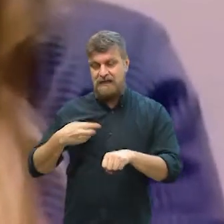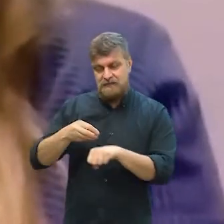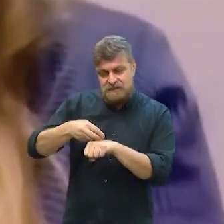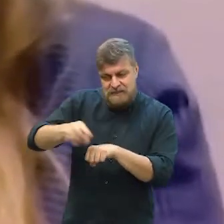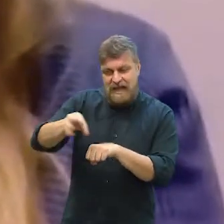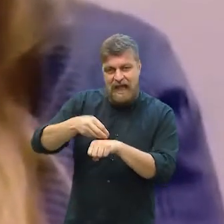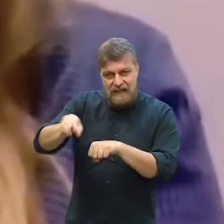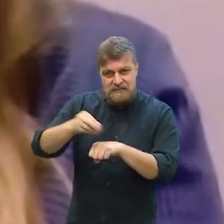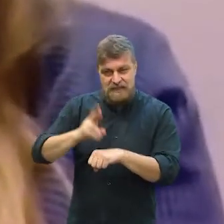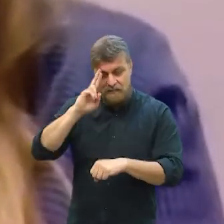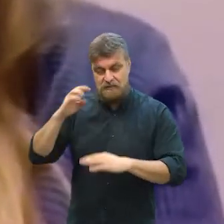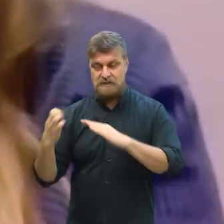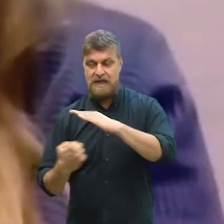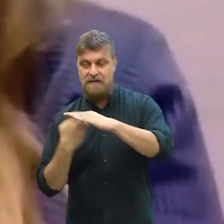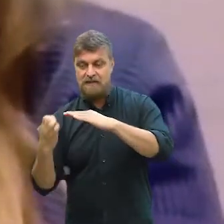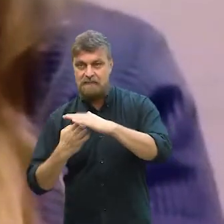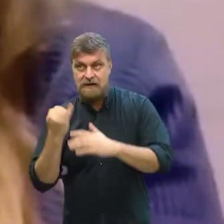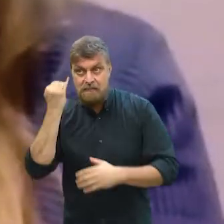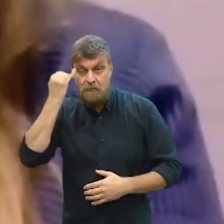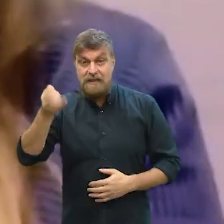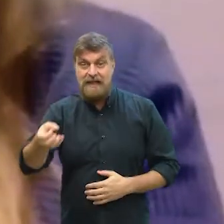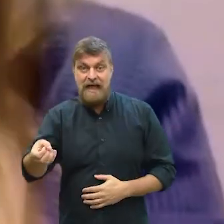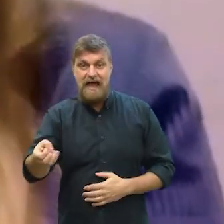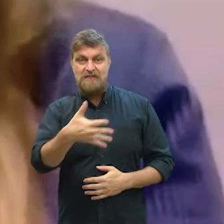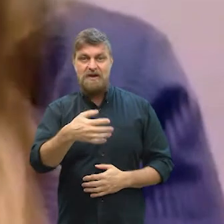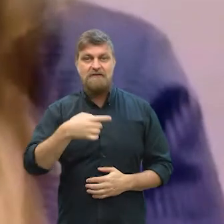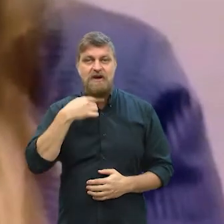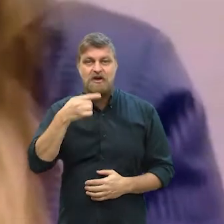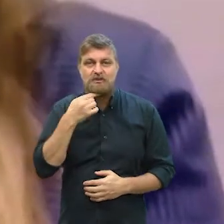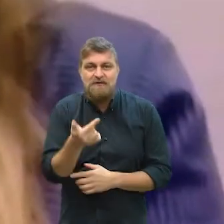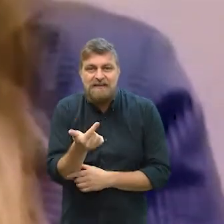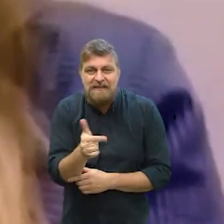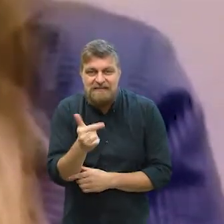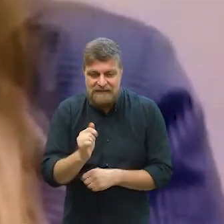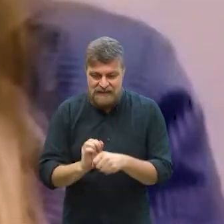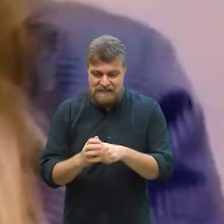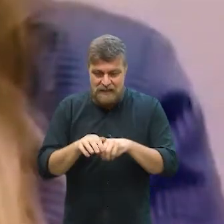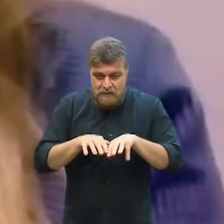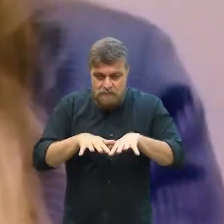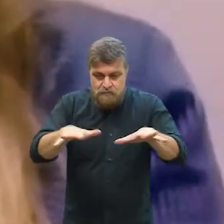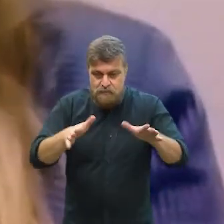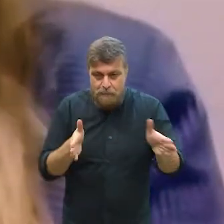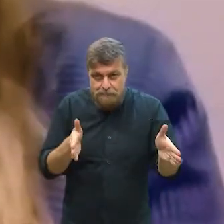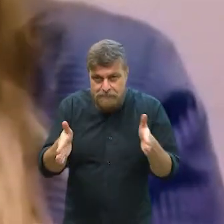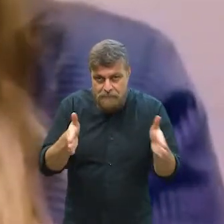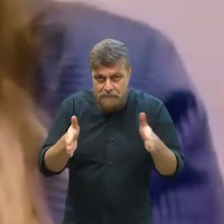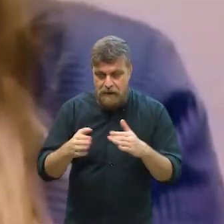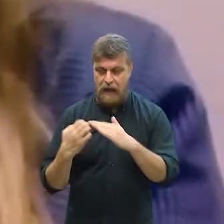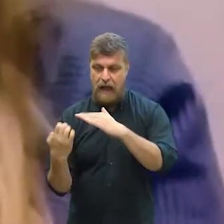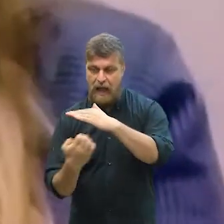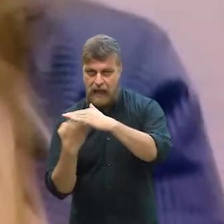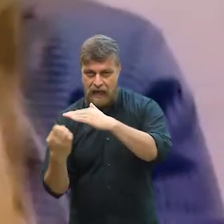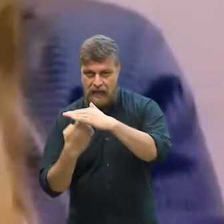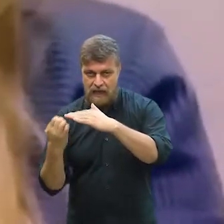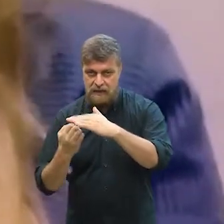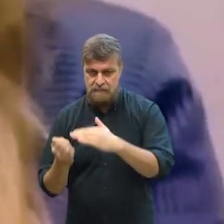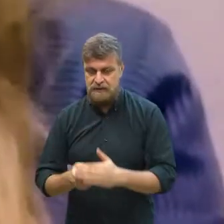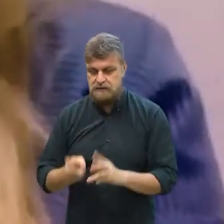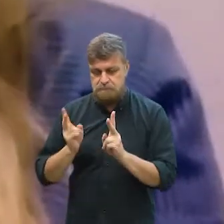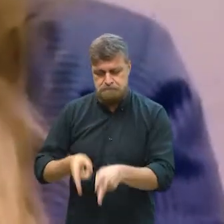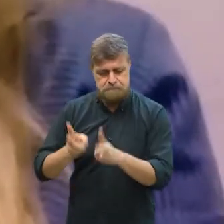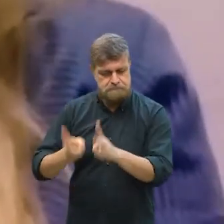4 dicas que a gente dá para o empresário que eles podem estar inovando, e sem dúvida, nesse momento de pandemia, é fundamental, tanto para a empresa